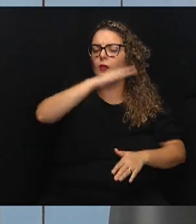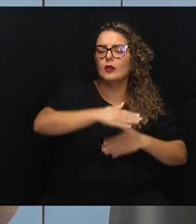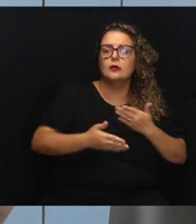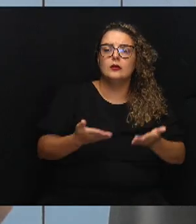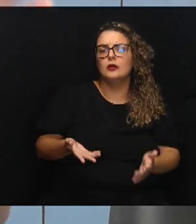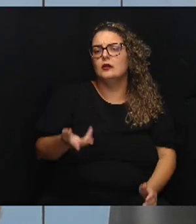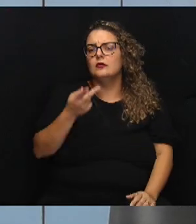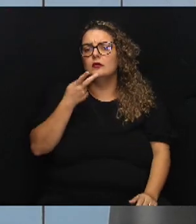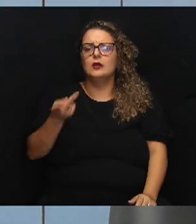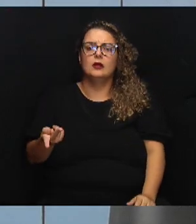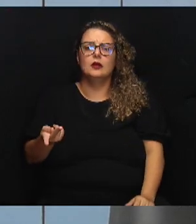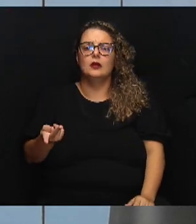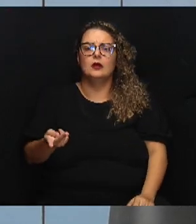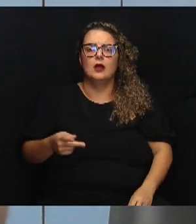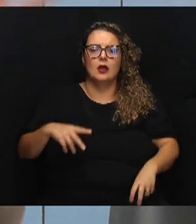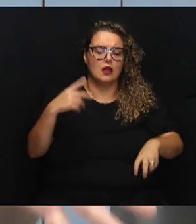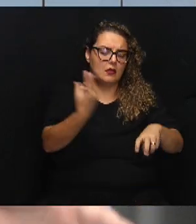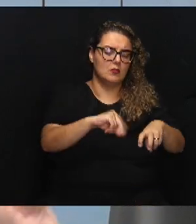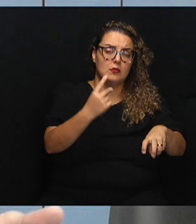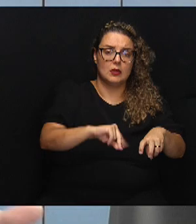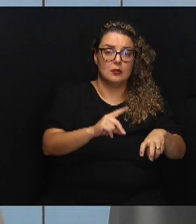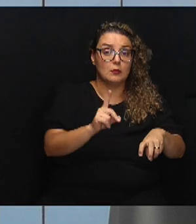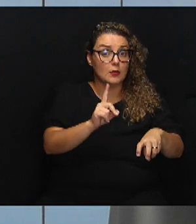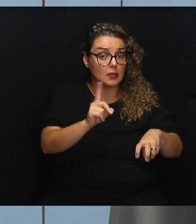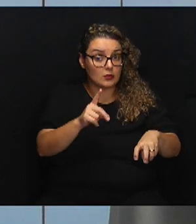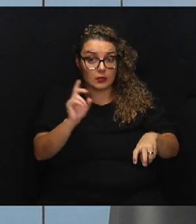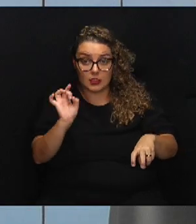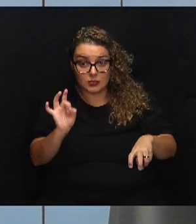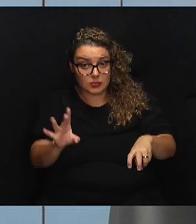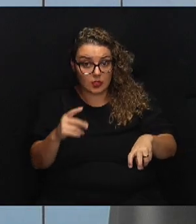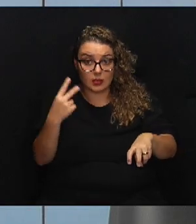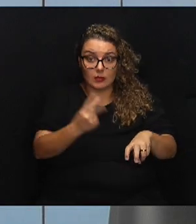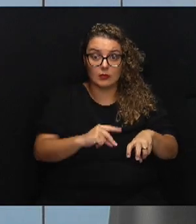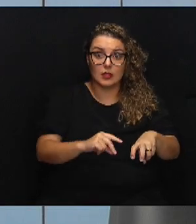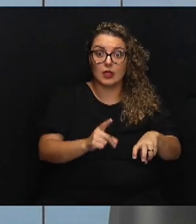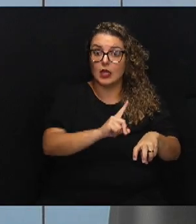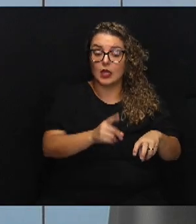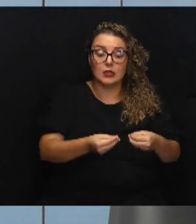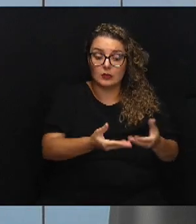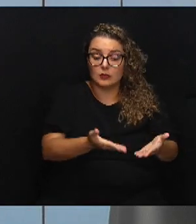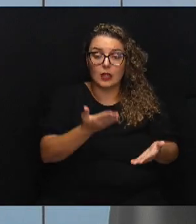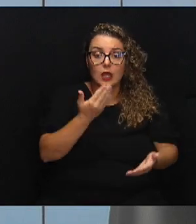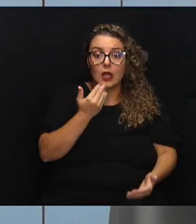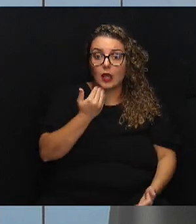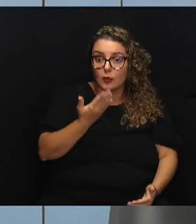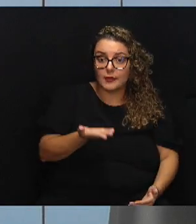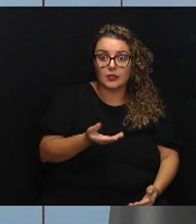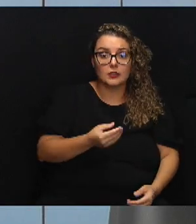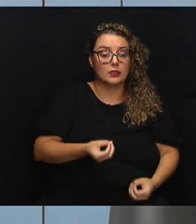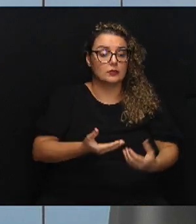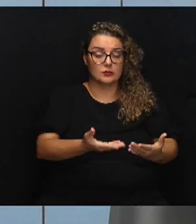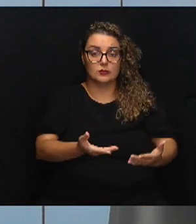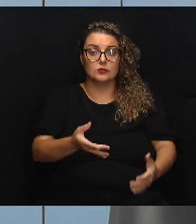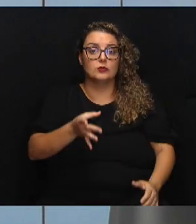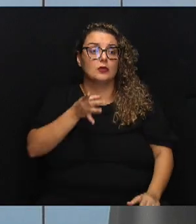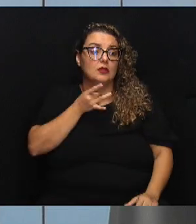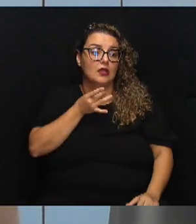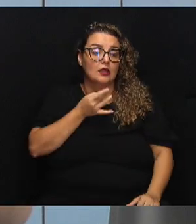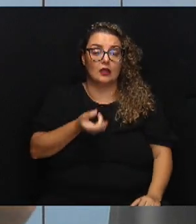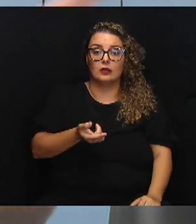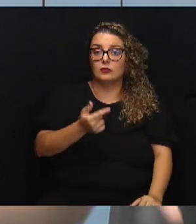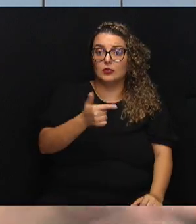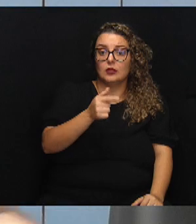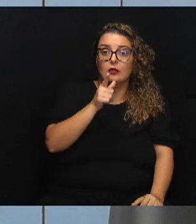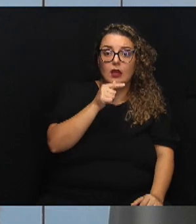assim, bateu no cachorro, mas não é só bater no cachorro, deixar o cachorro sem água, né? Sem comida, no sol quente,